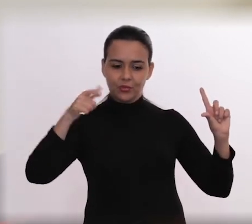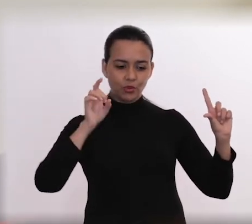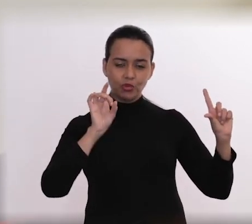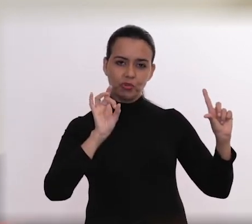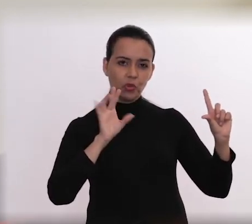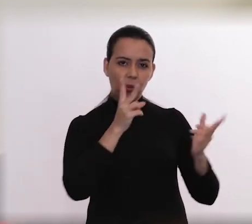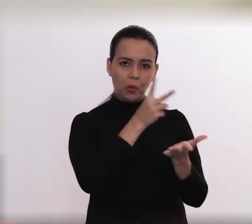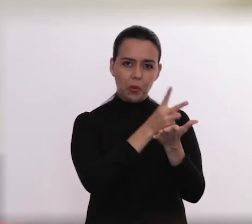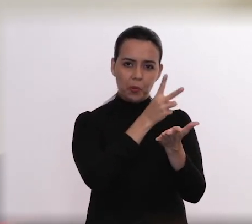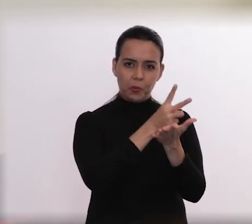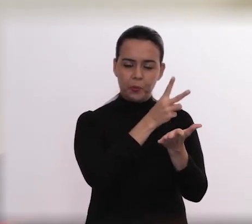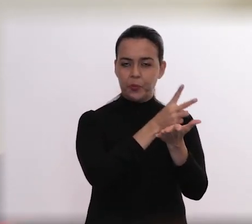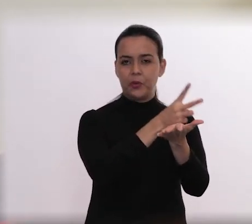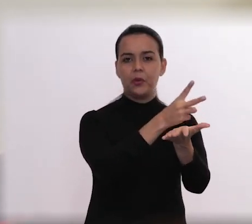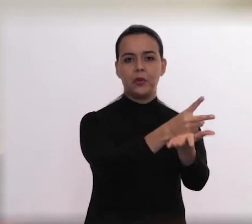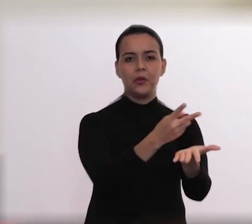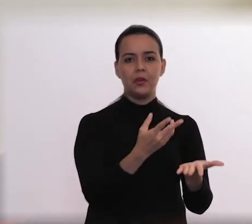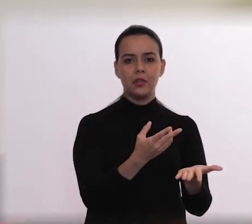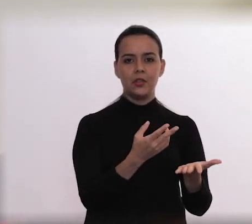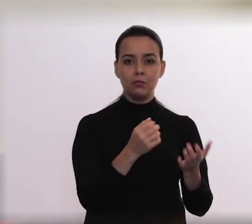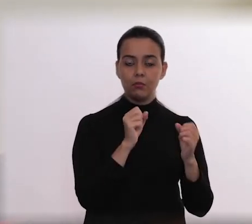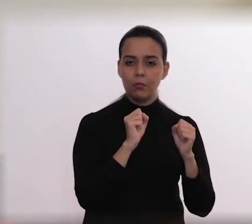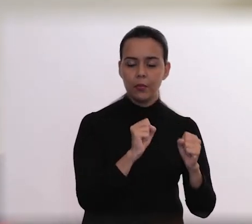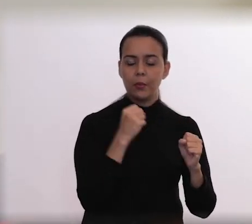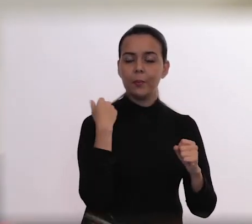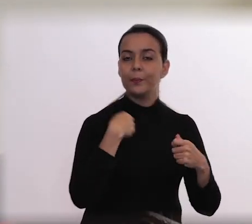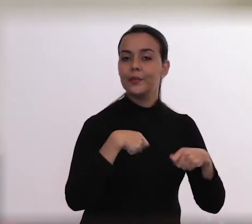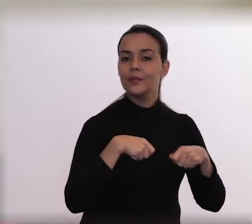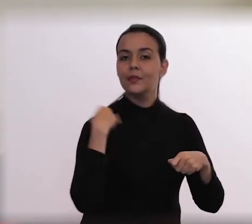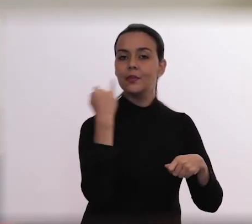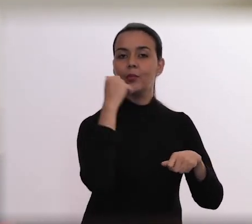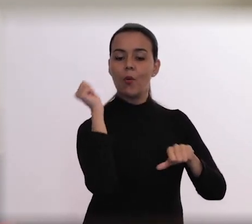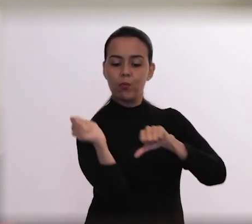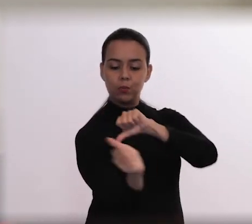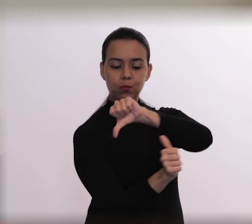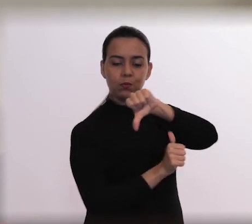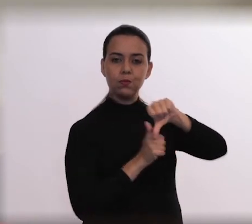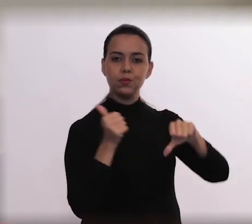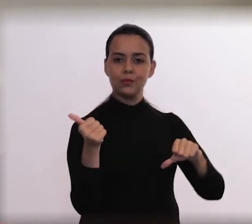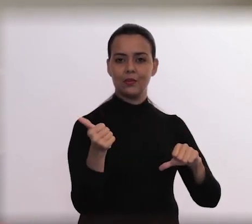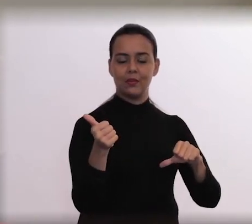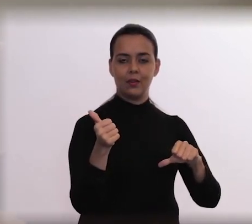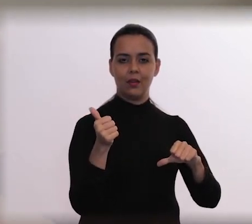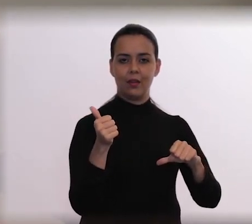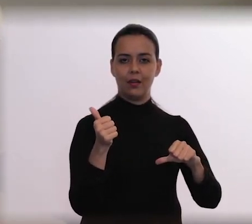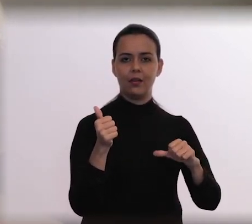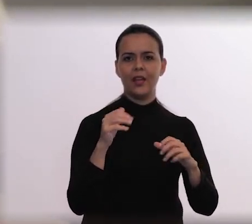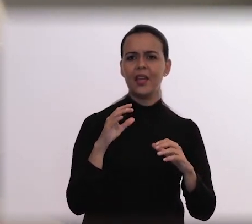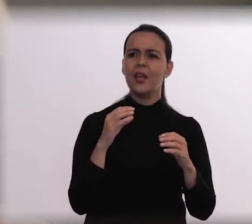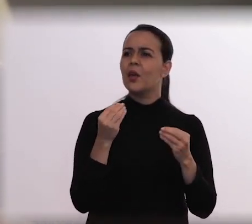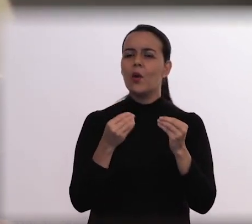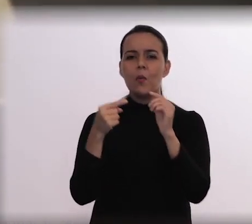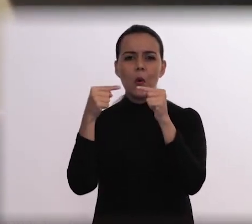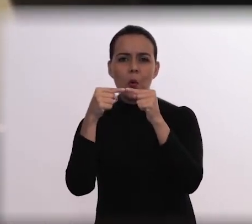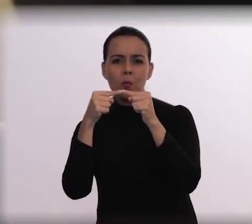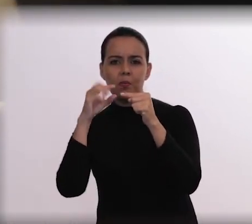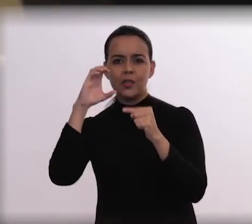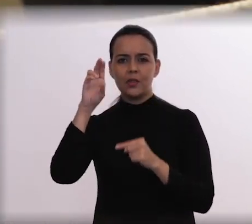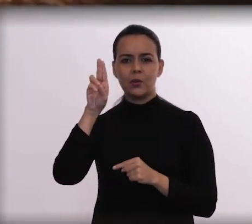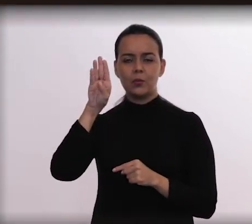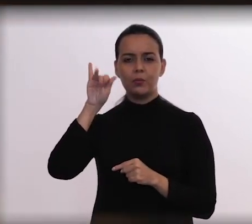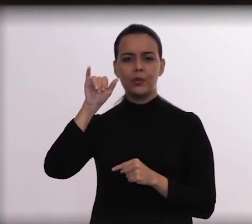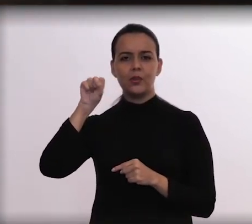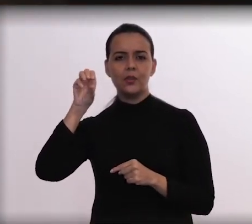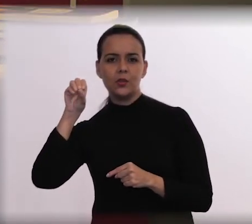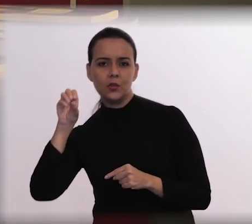não é? Então uma poesia moderna é assim, não é mais assado, não é? Então a nossa arte ela está mais próxima do cubismo ou do expressionismo. Não é só